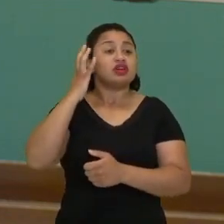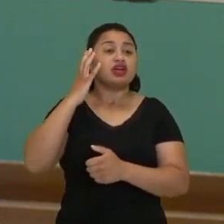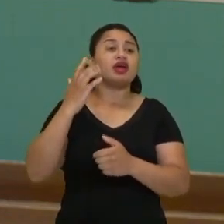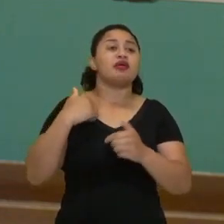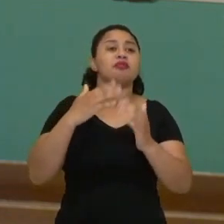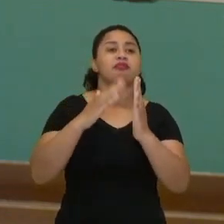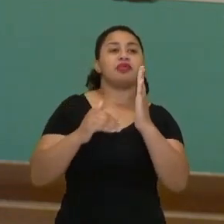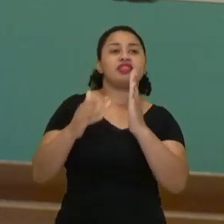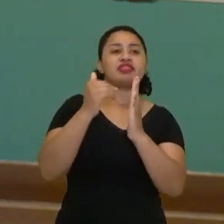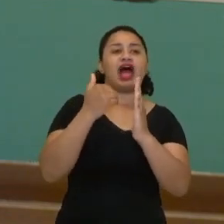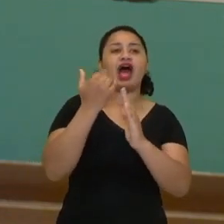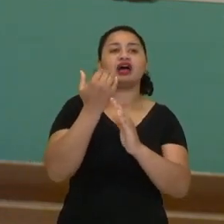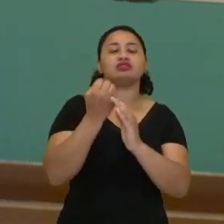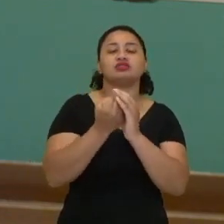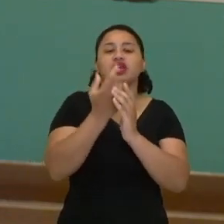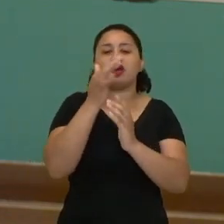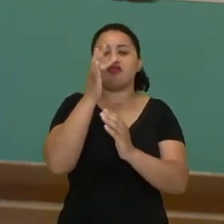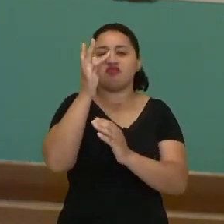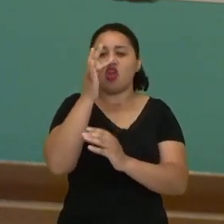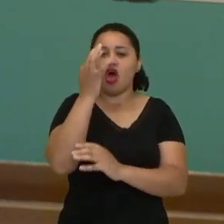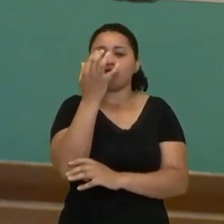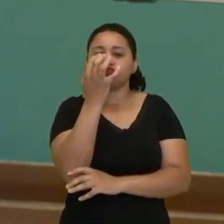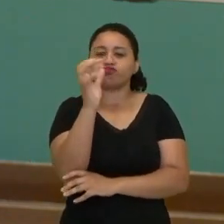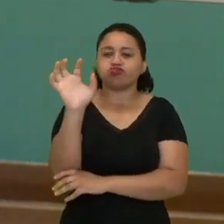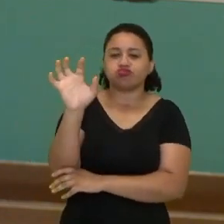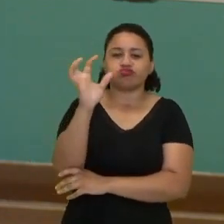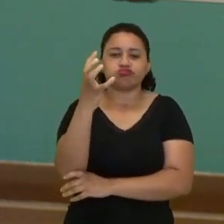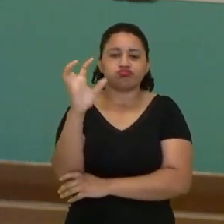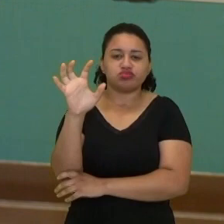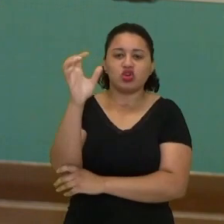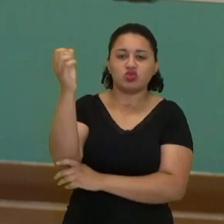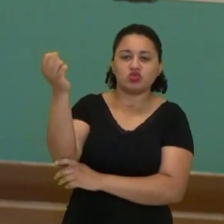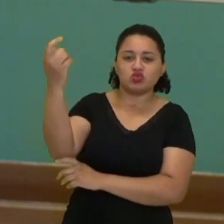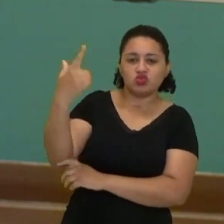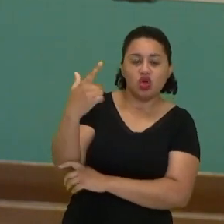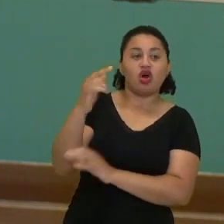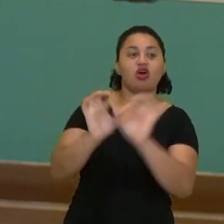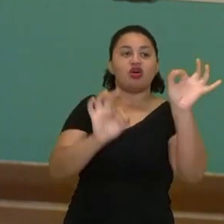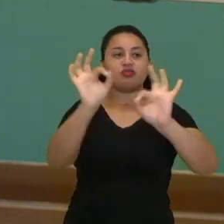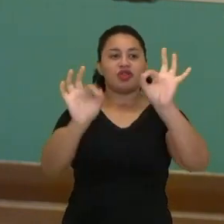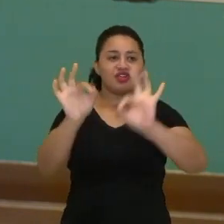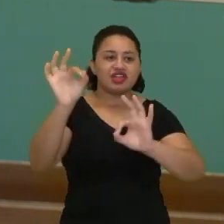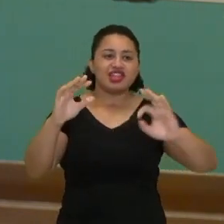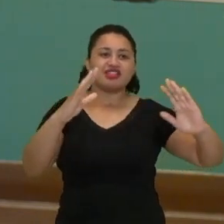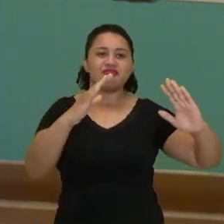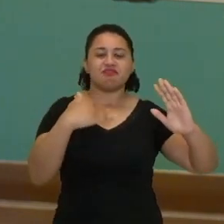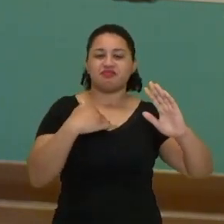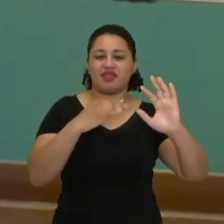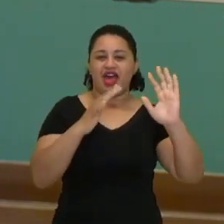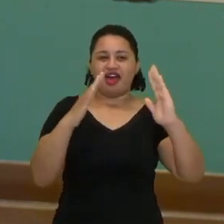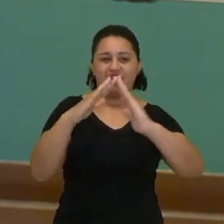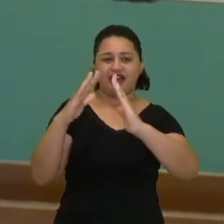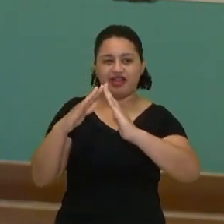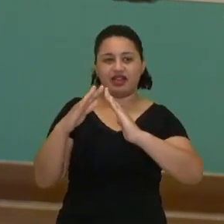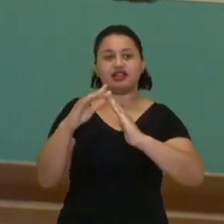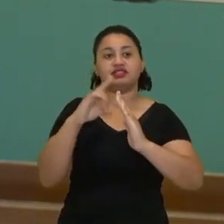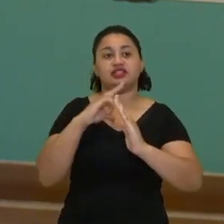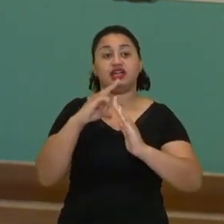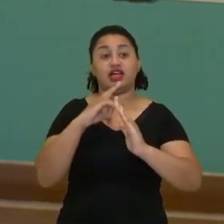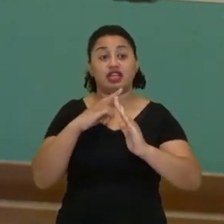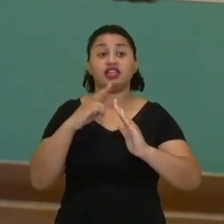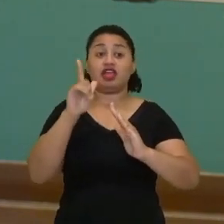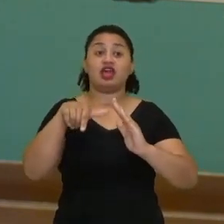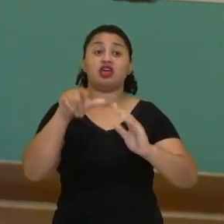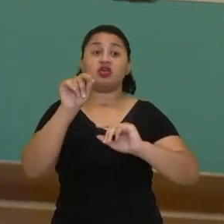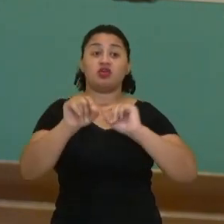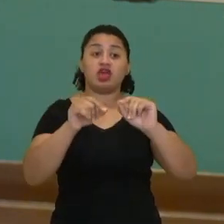de girassóis para enfeitar a casa, decorar a casa para receber Paul Gauguin, né? E aqui a gente tem uma pintura do próprio